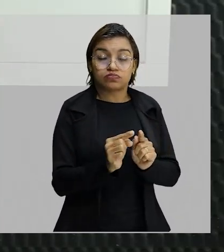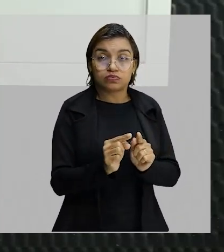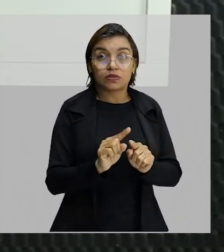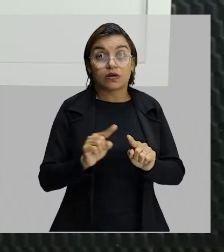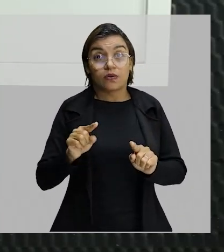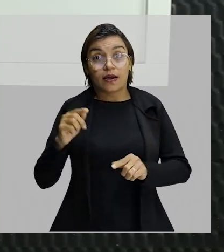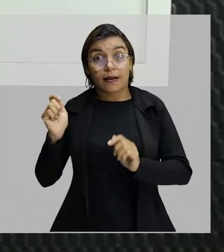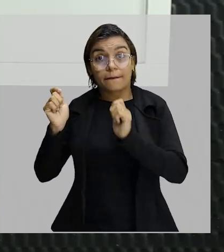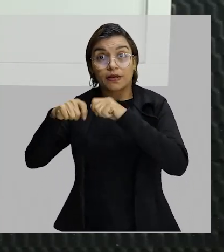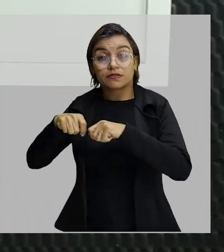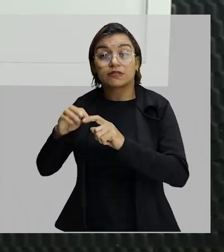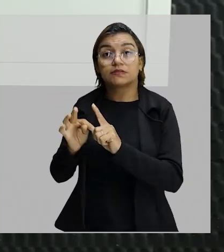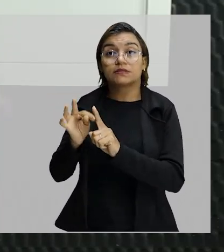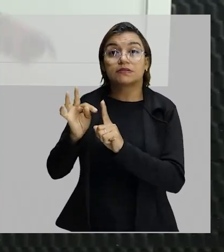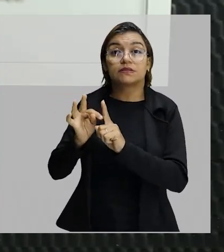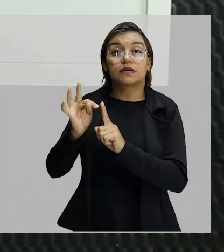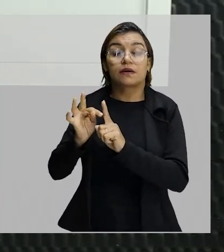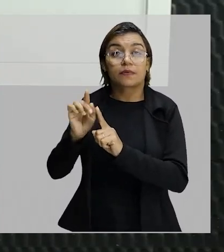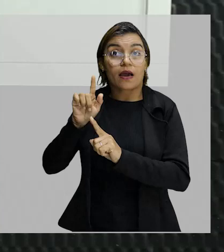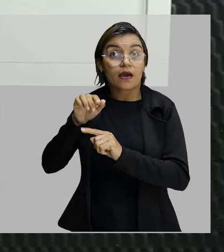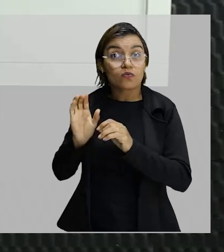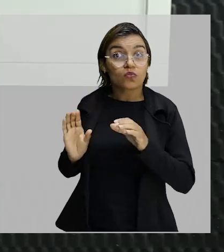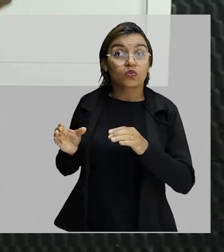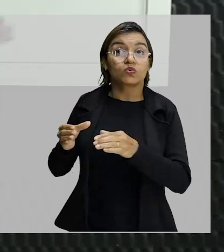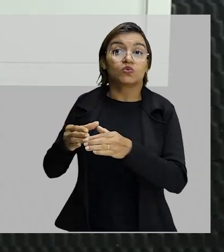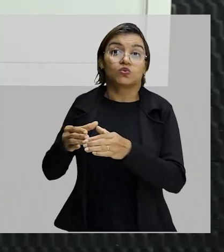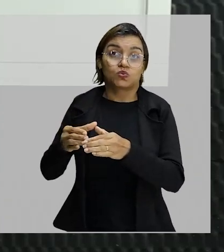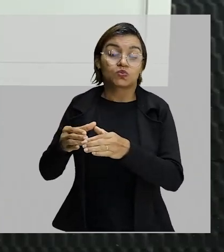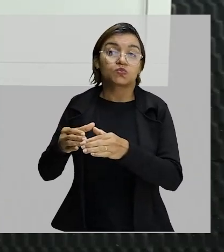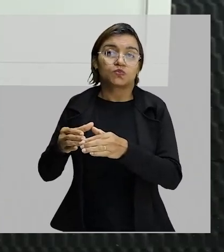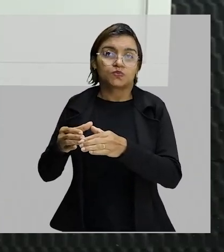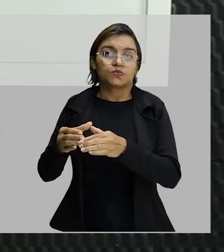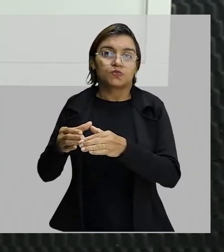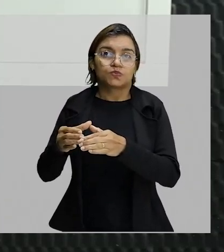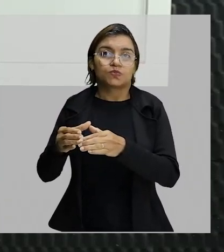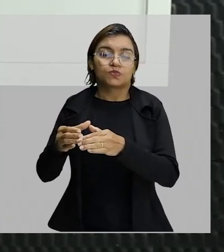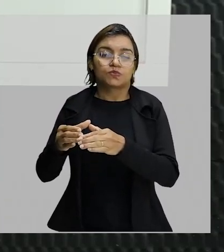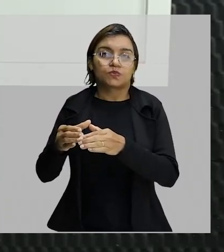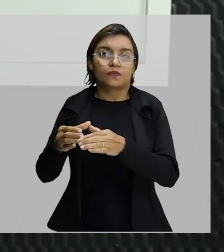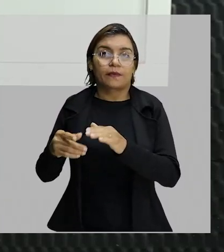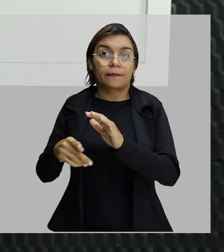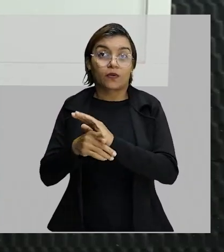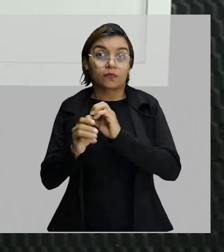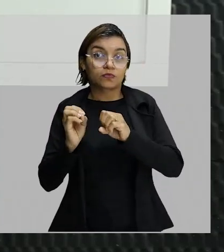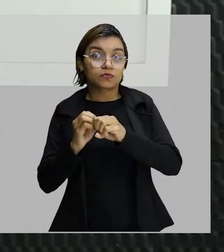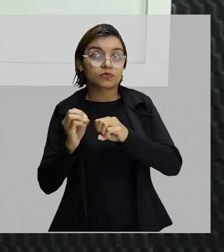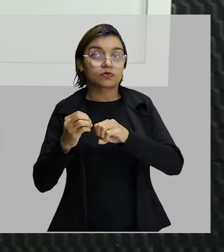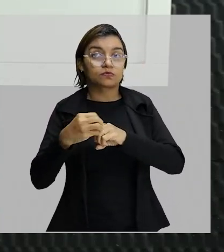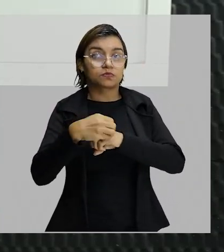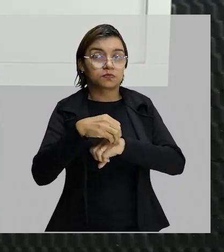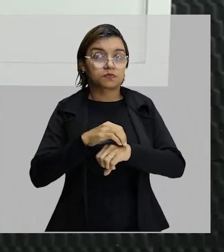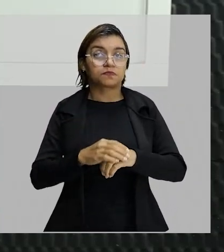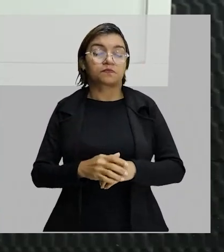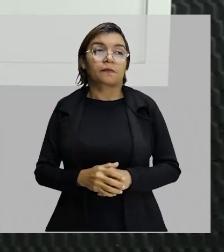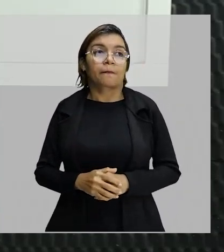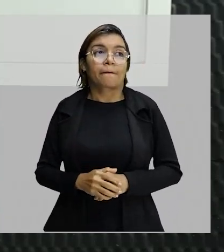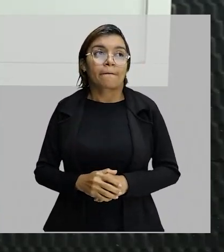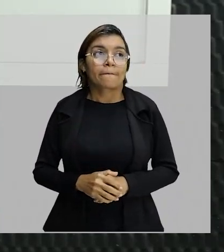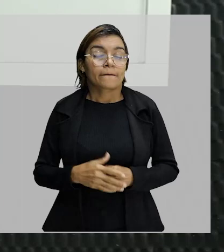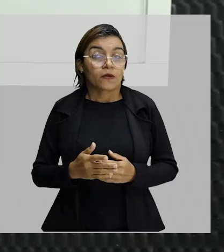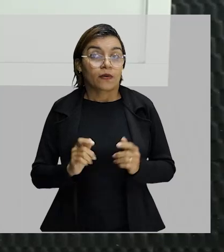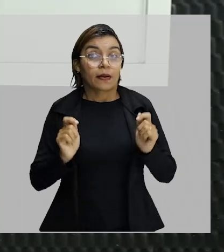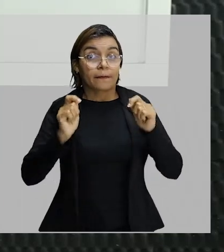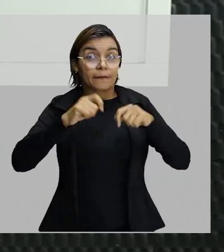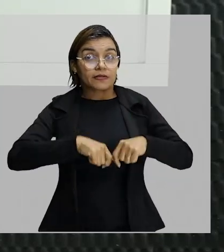capacidade térmica não, nós estamos falando agora de um conjunto, né, dessas moléculas. Tá certo? A capacidade